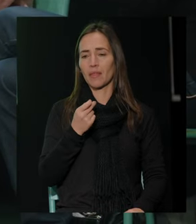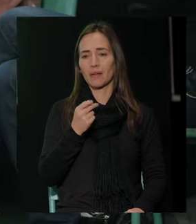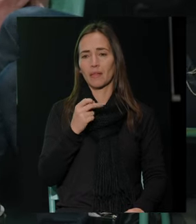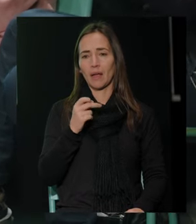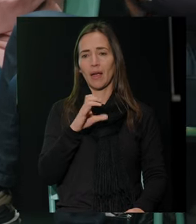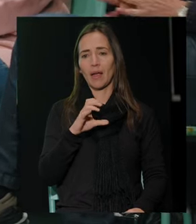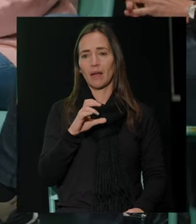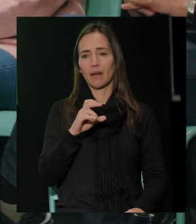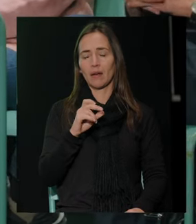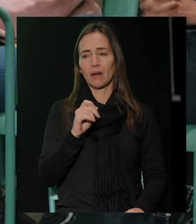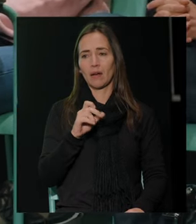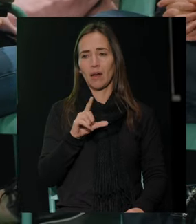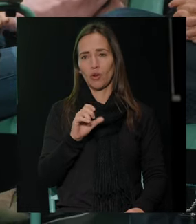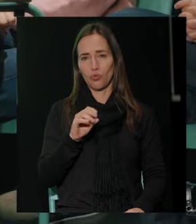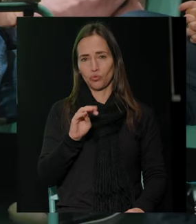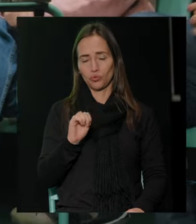Carlos Daniel,